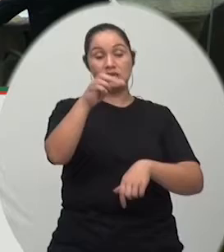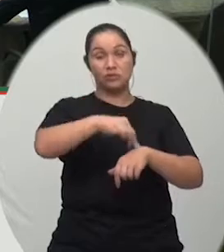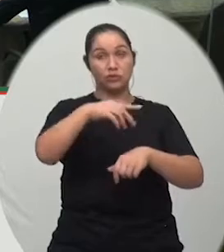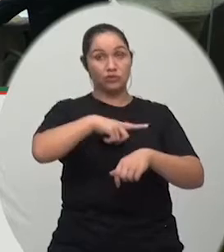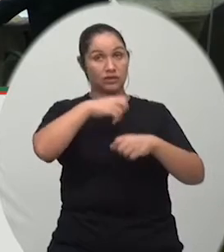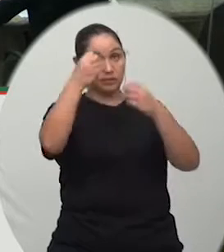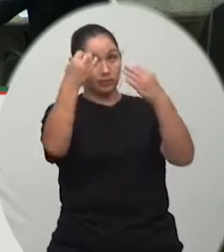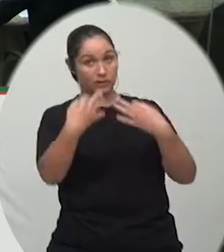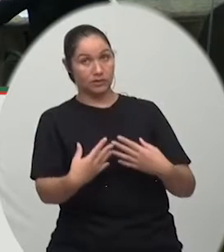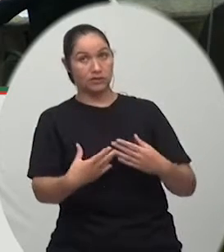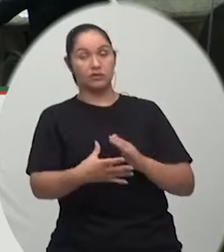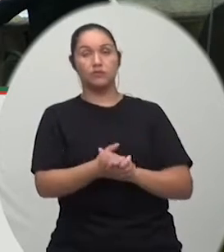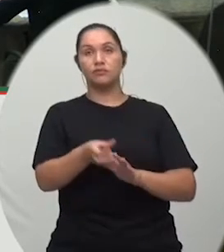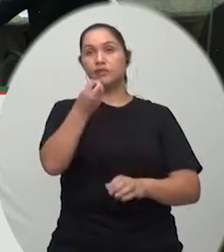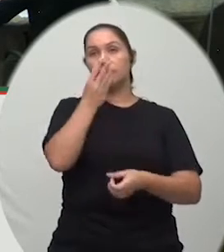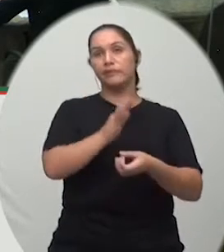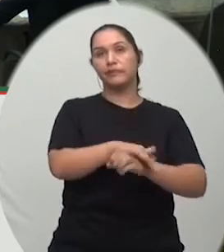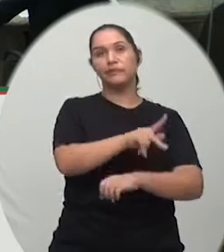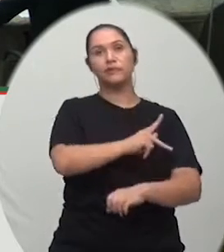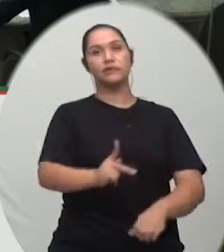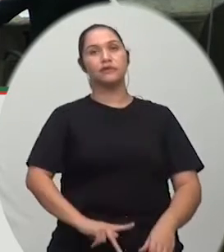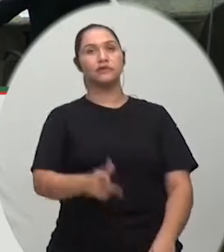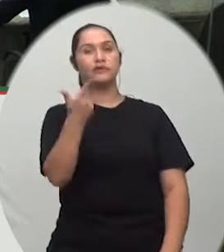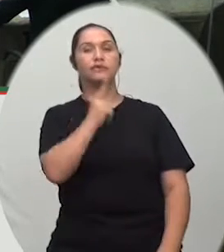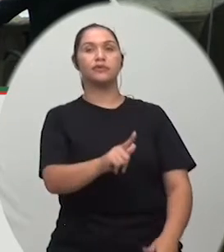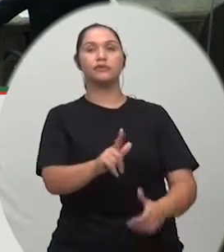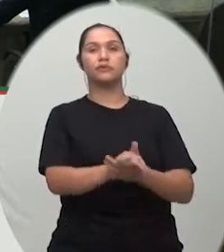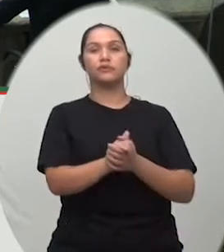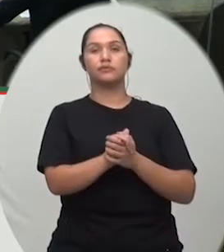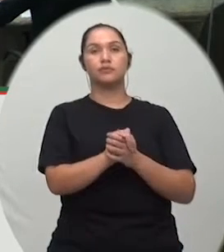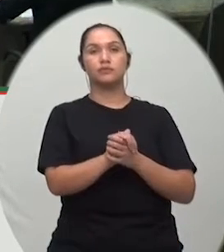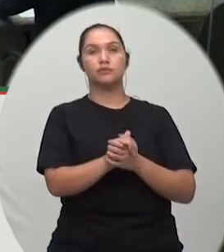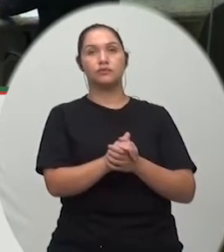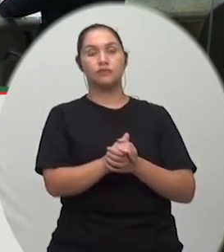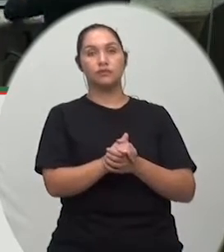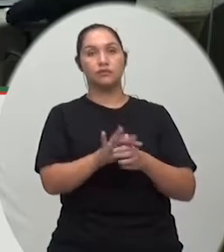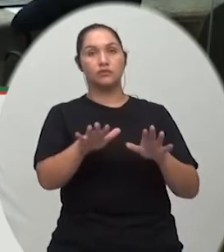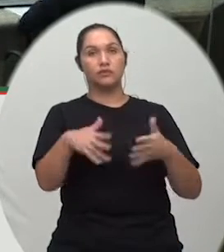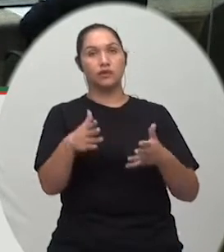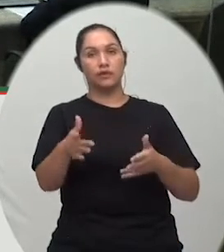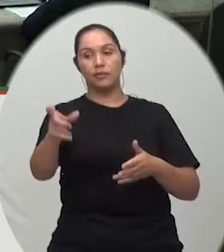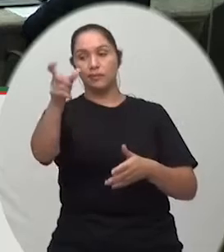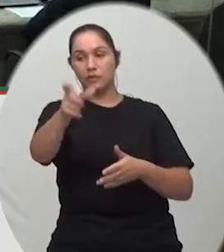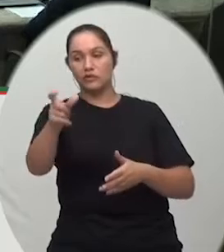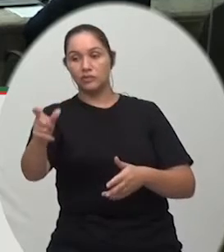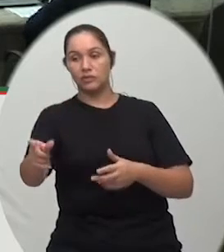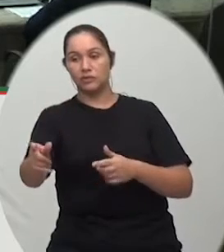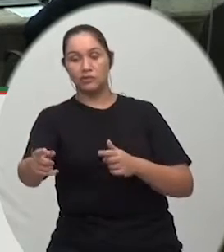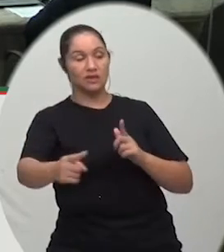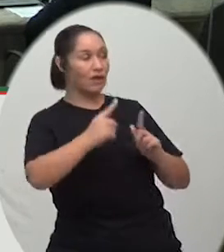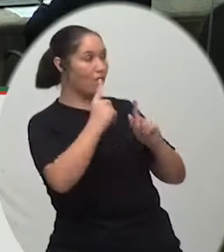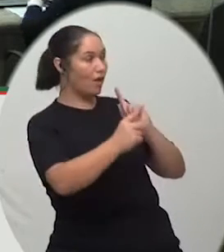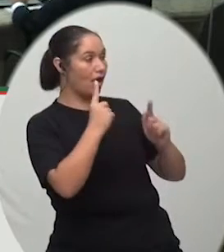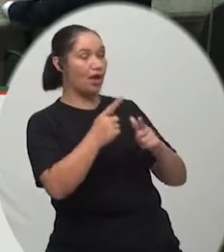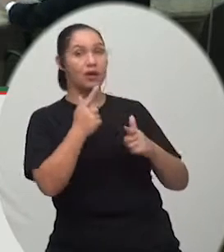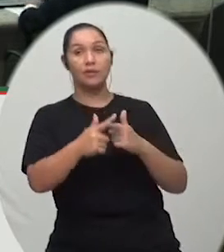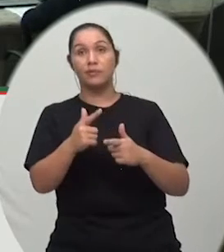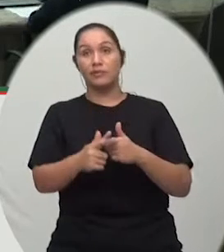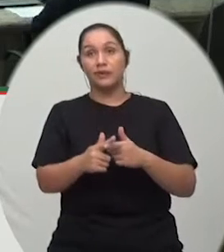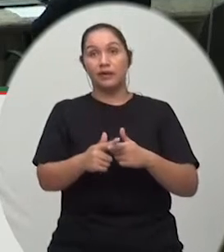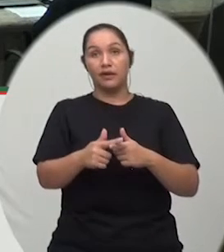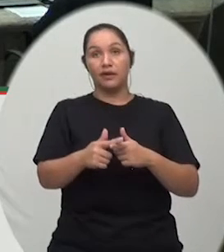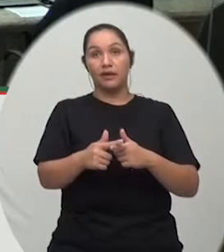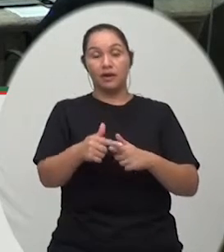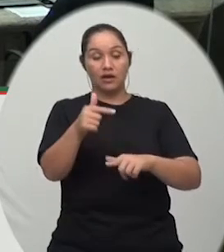de 5 minutos. Bom, senhor presidente, novamente, estamos recebendo muitas reclamações desses horários, principalmente horário de pico, entre